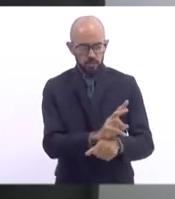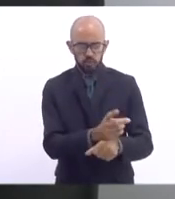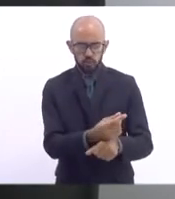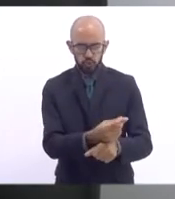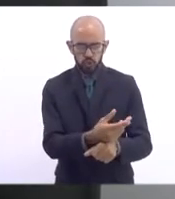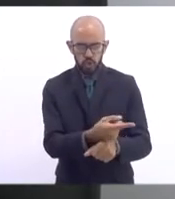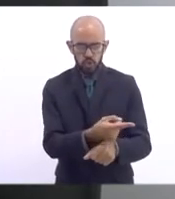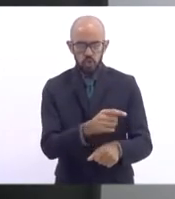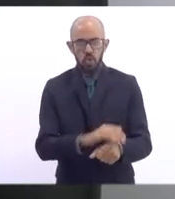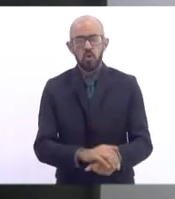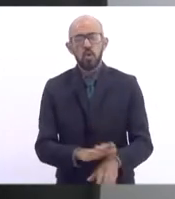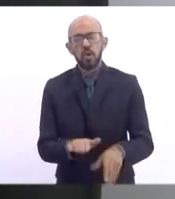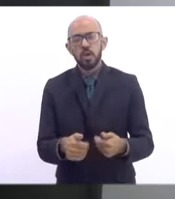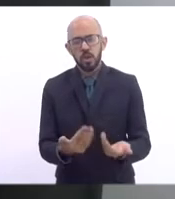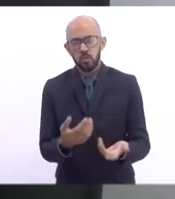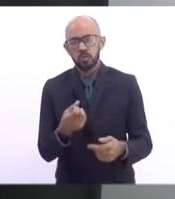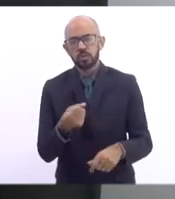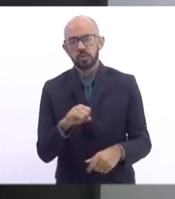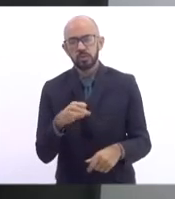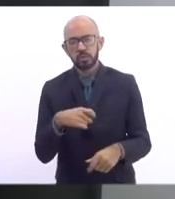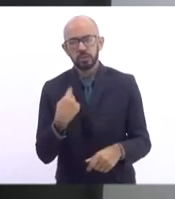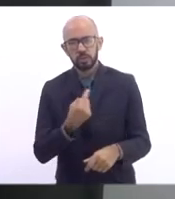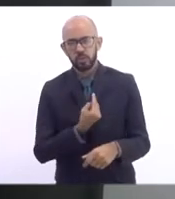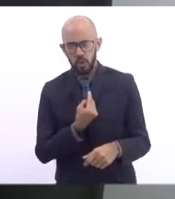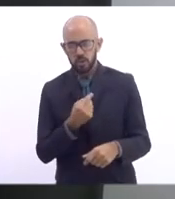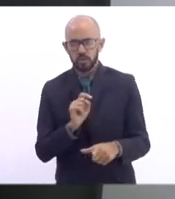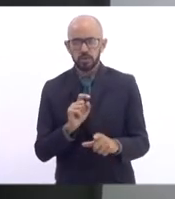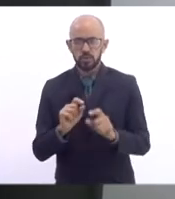E se a gente é